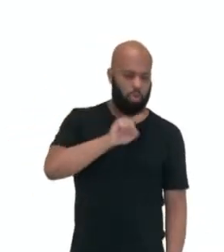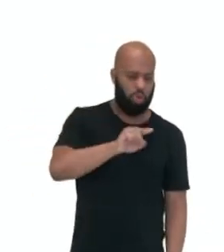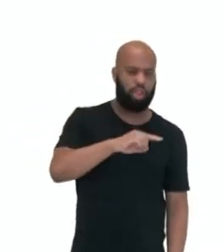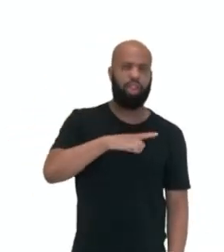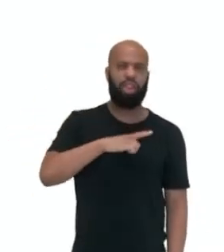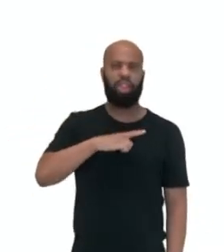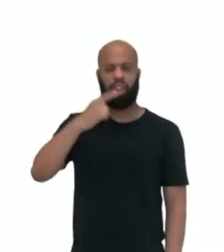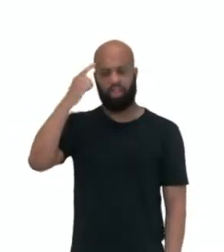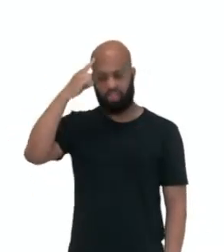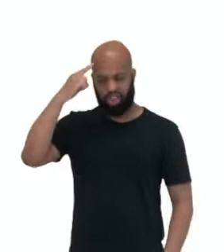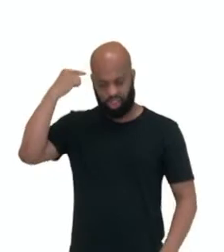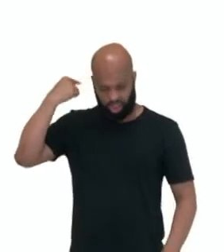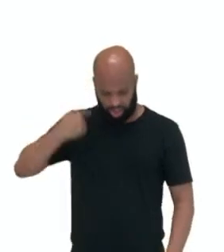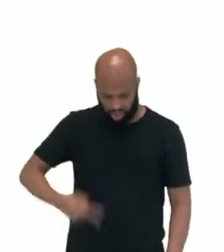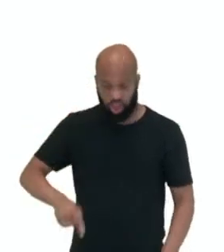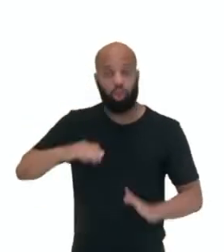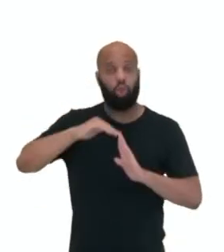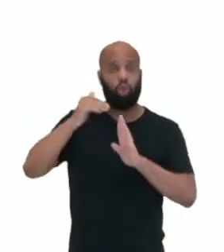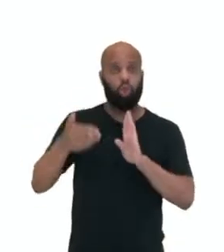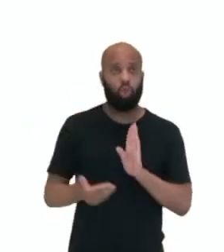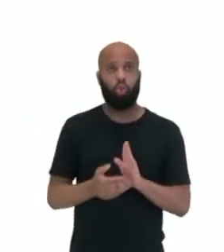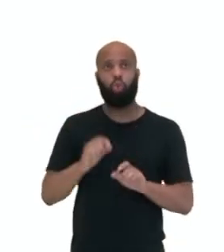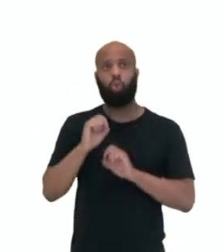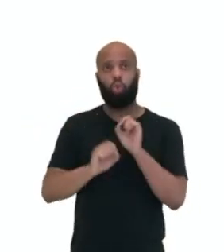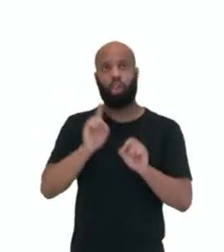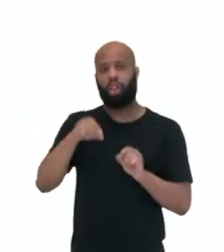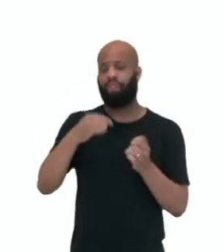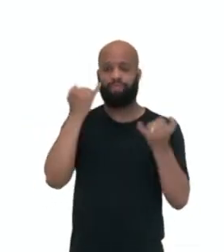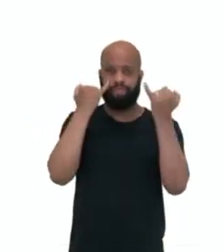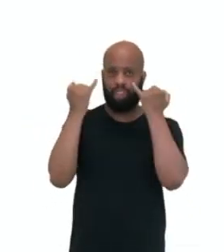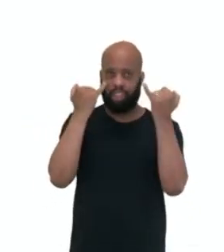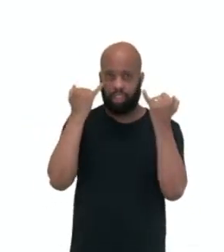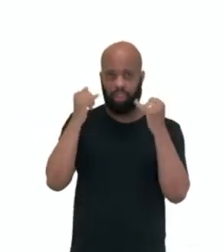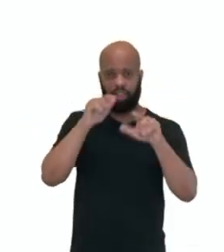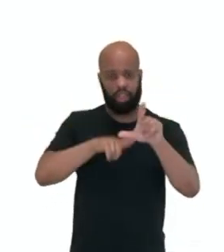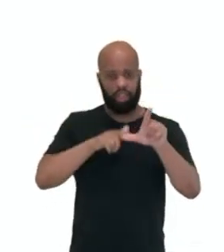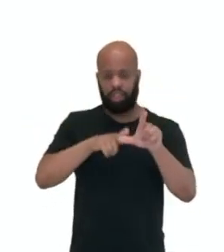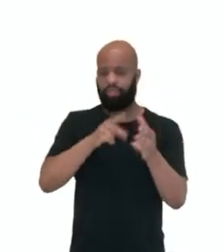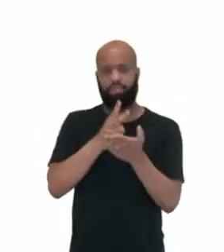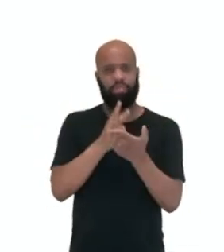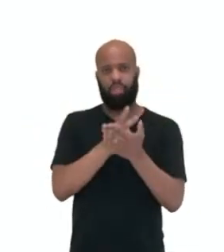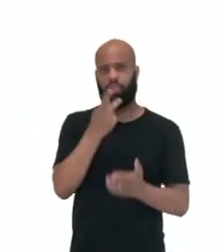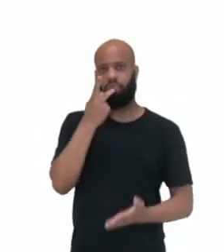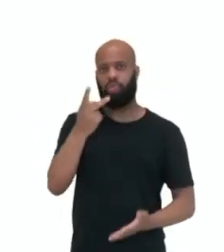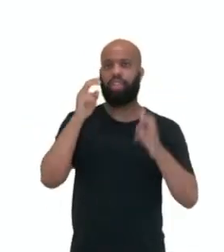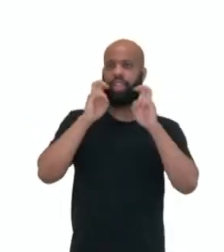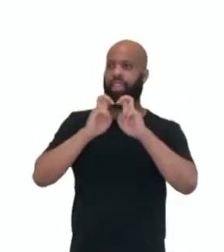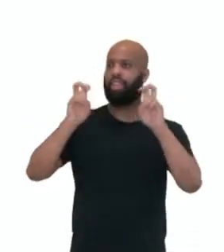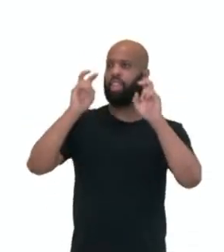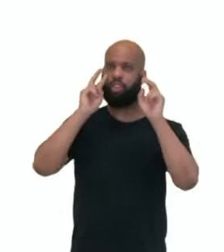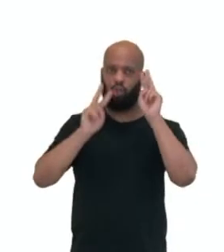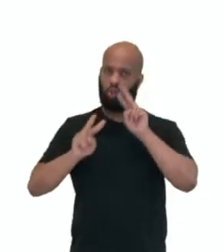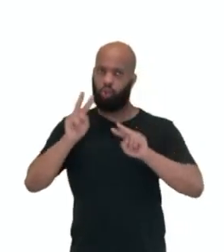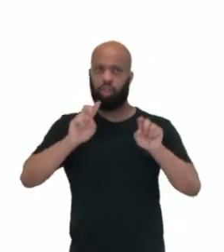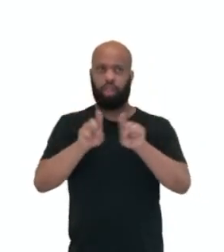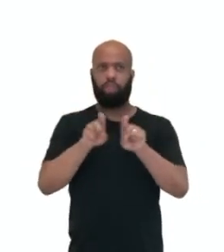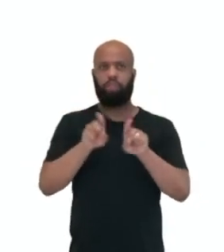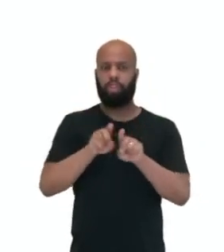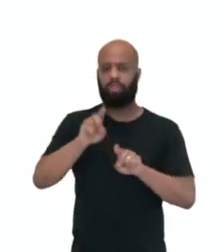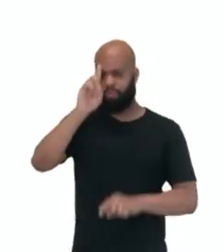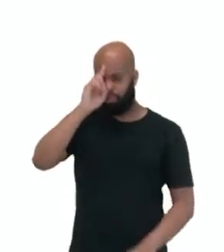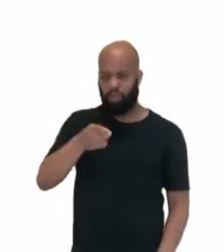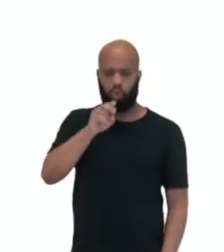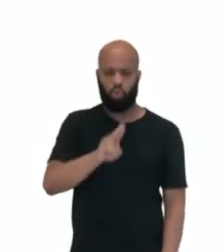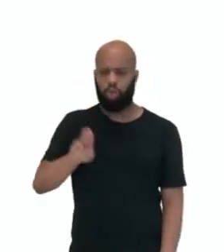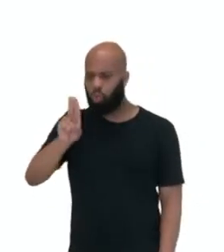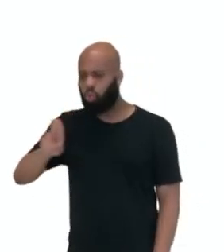cabeça ao bico dos sapatos. São mensagens, letras falantes, gritos visuais, ordens de